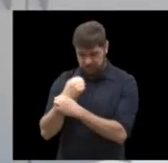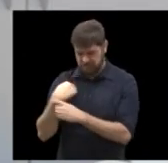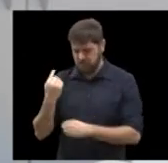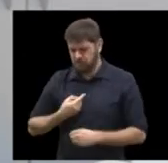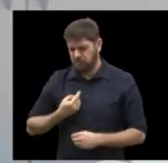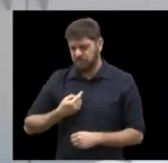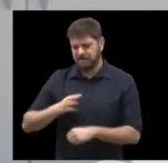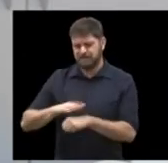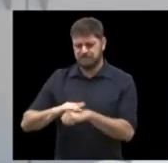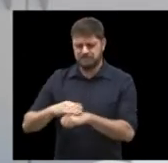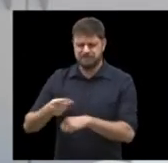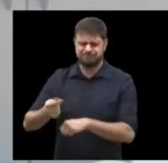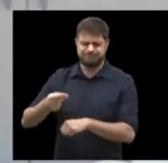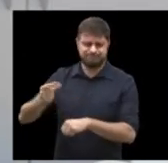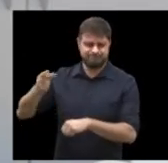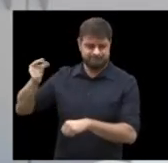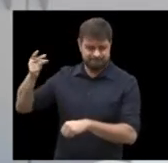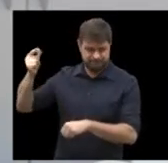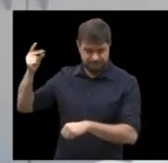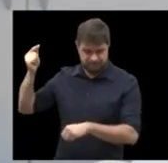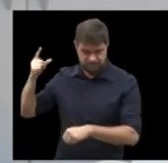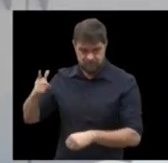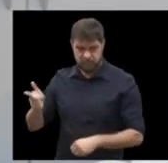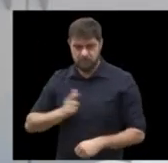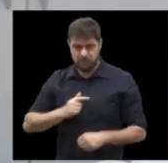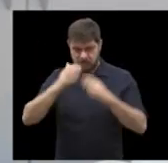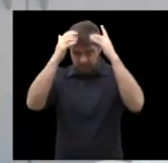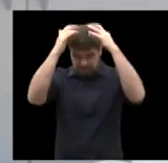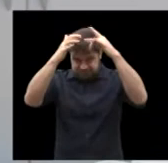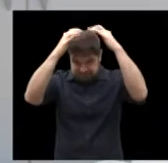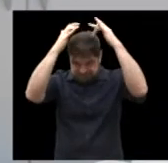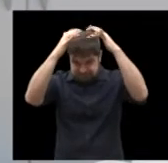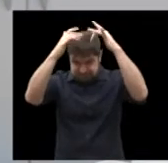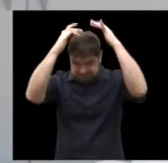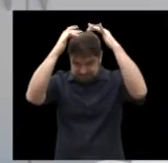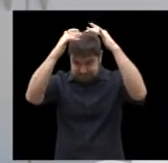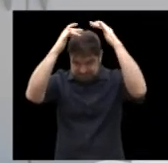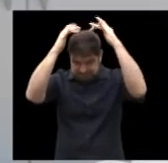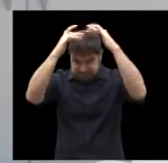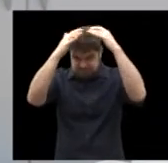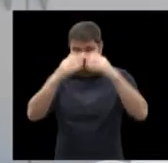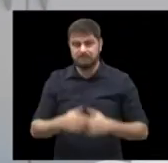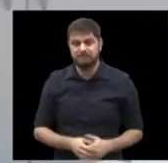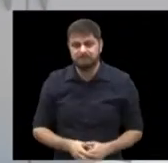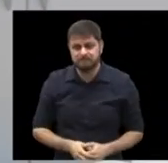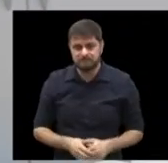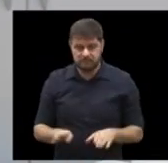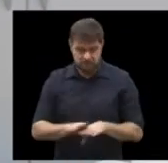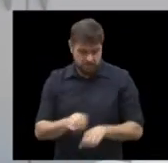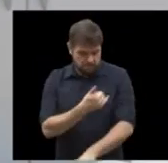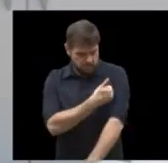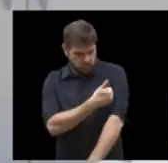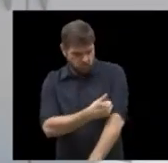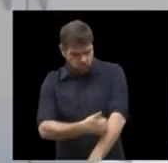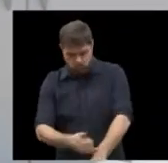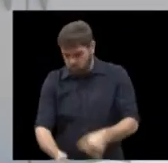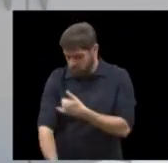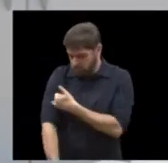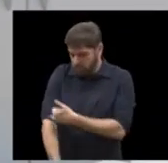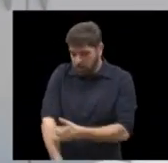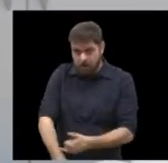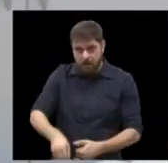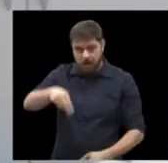uma doença nova, é uma doença que acomete o sistema nervoso central e periférico